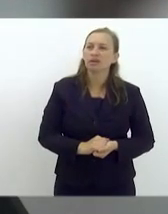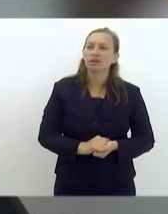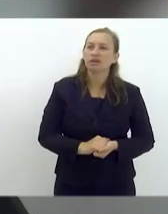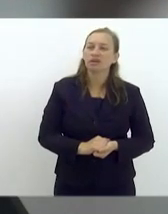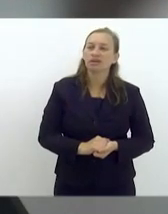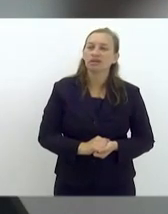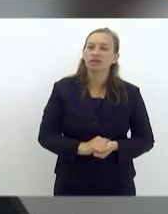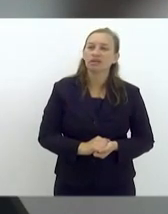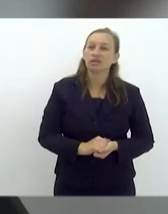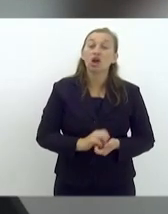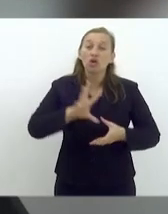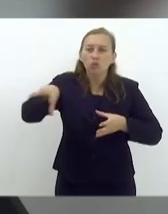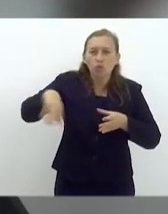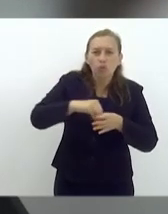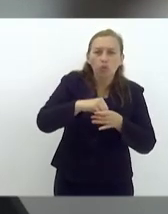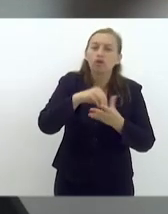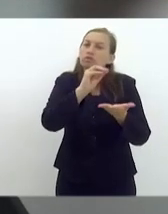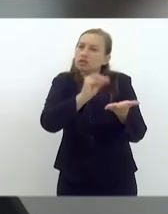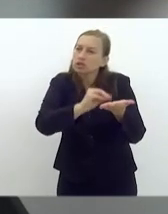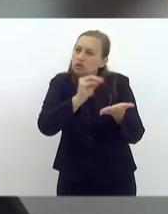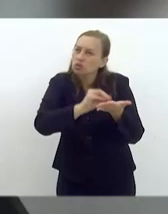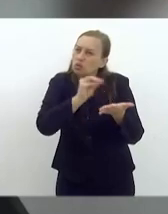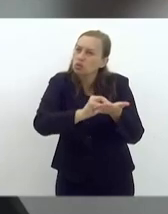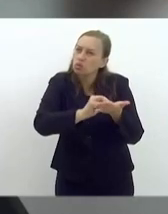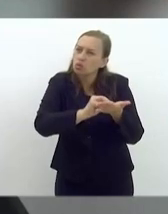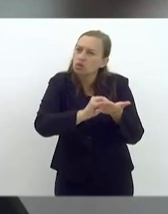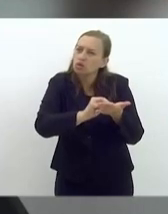faltou incluir lá nas